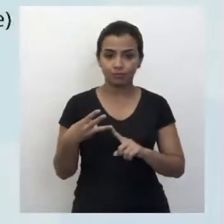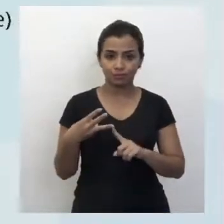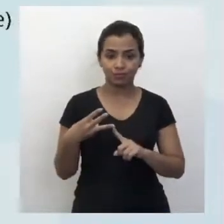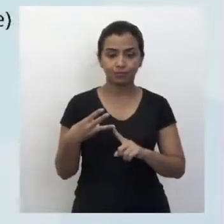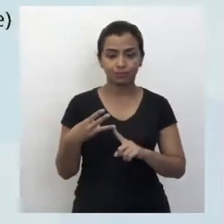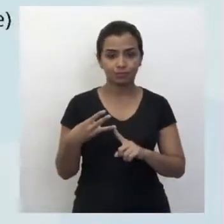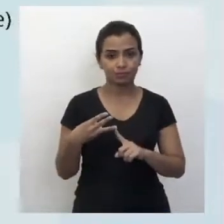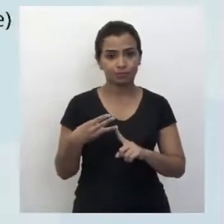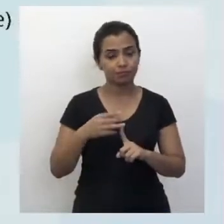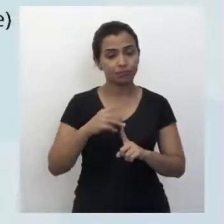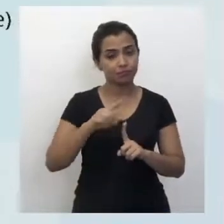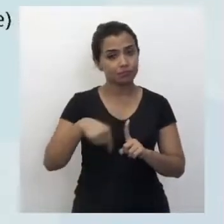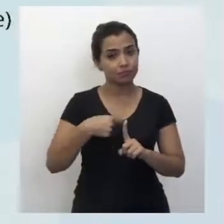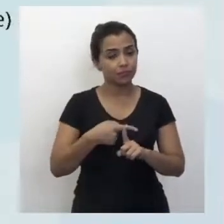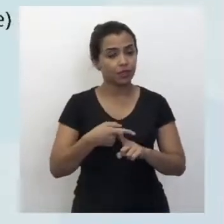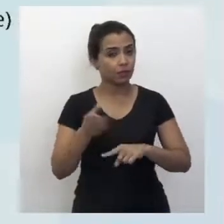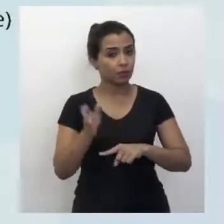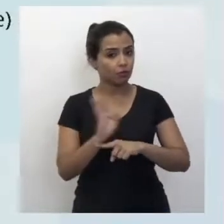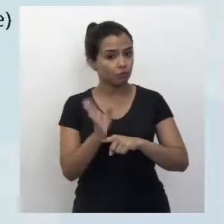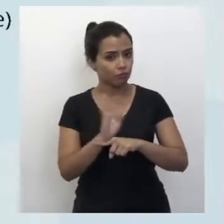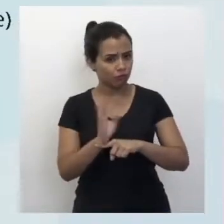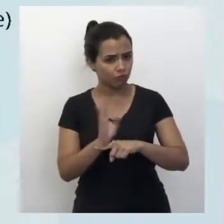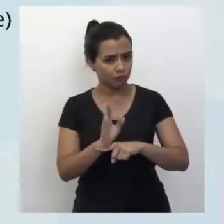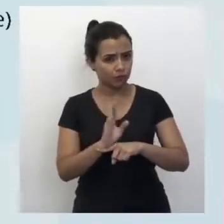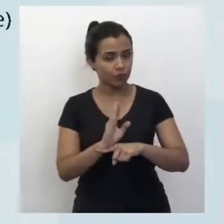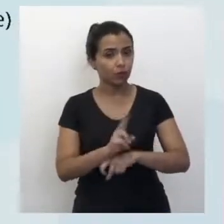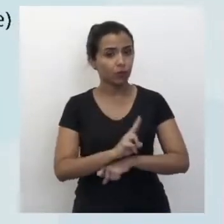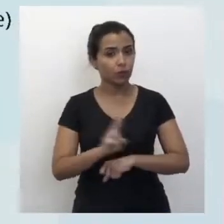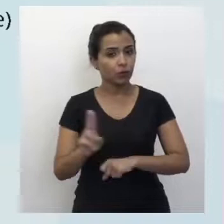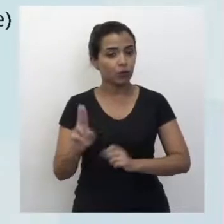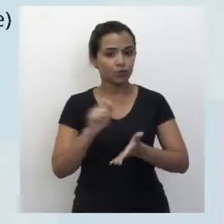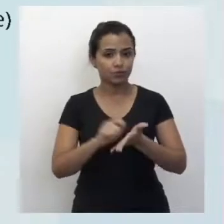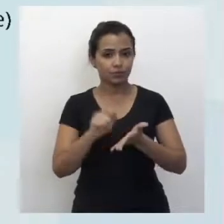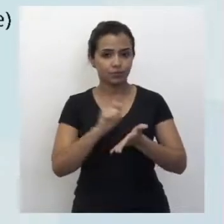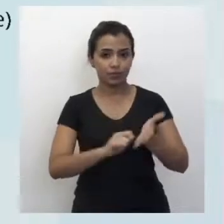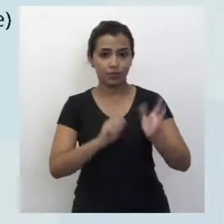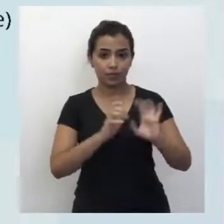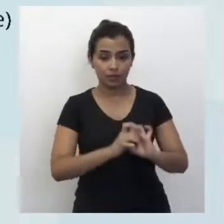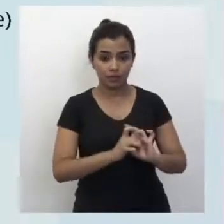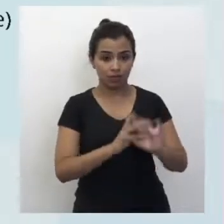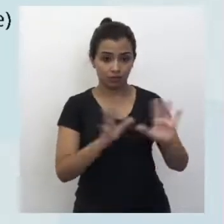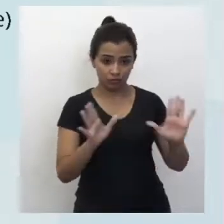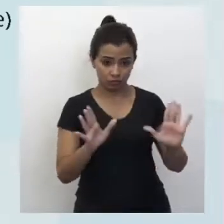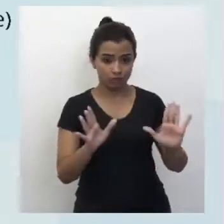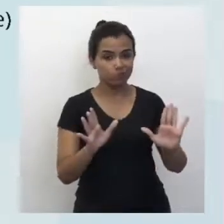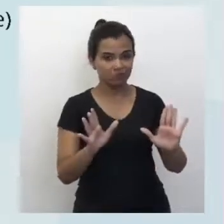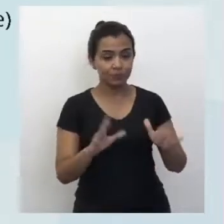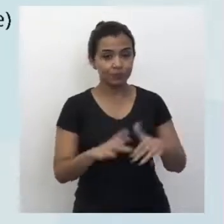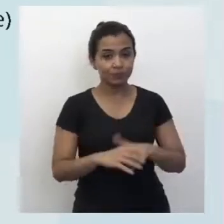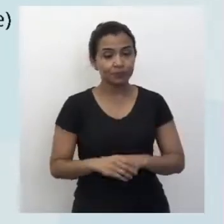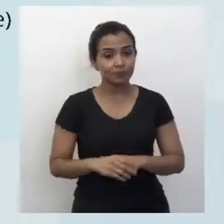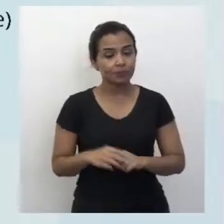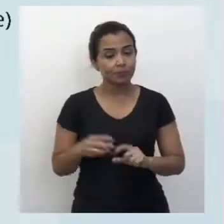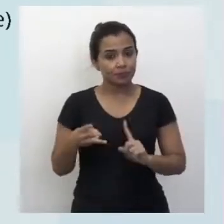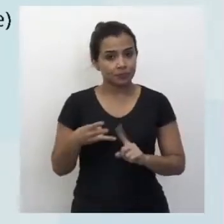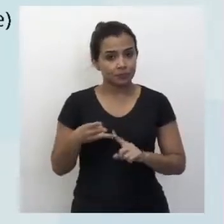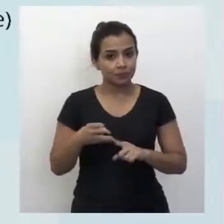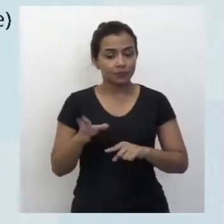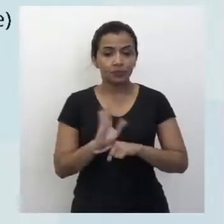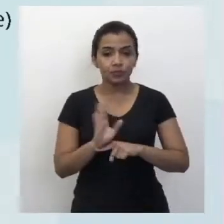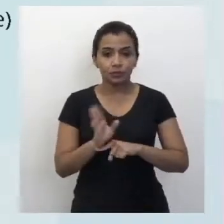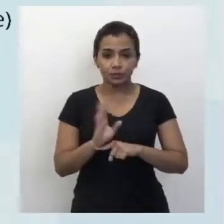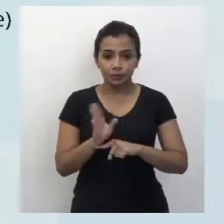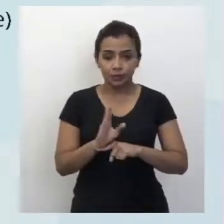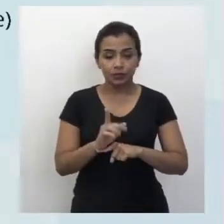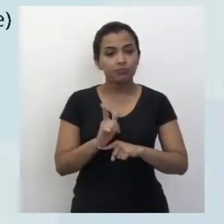uma sugestão de um filme que se chama Escritores da Liberdade. E esse filme, ele